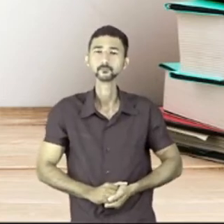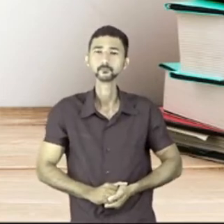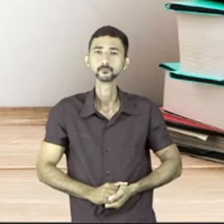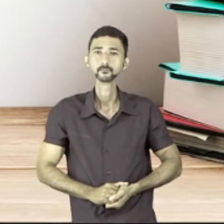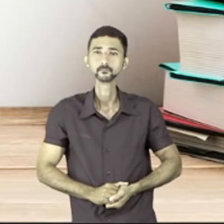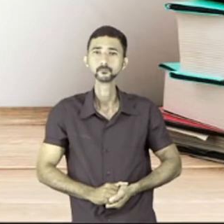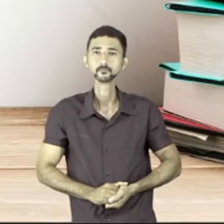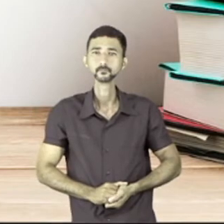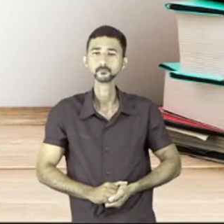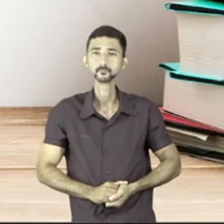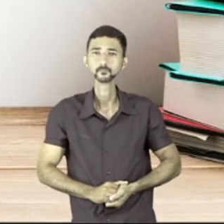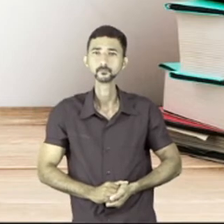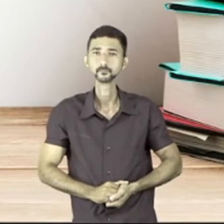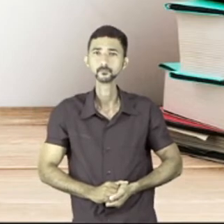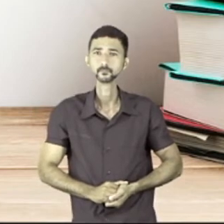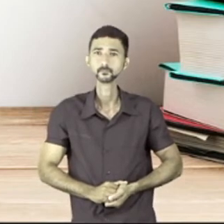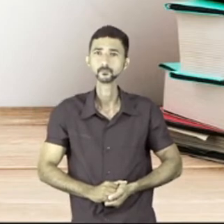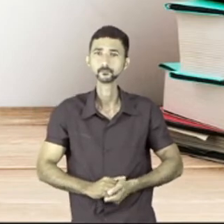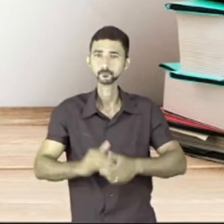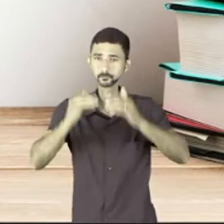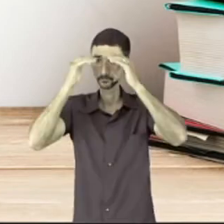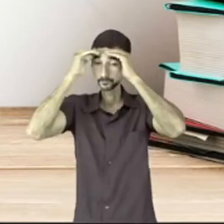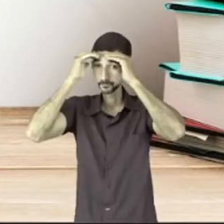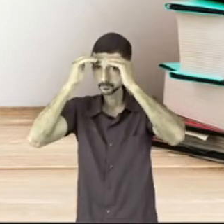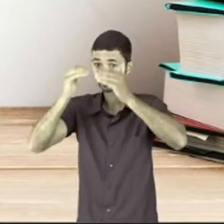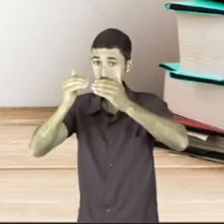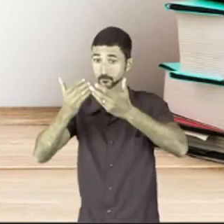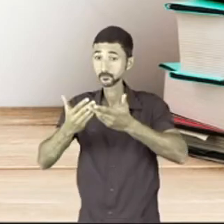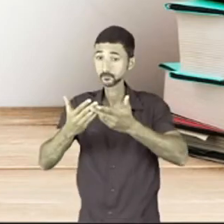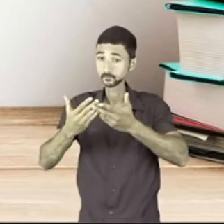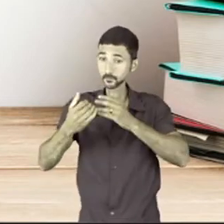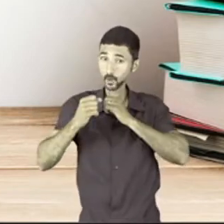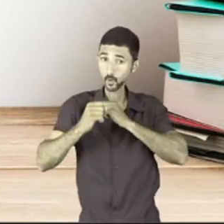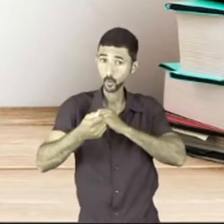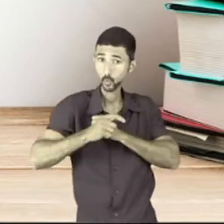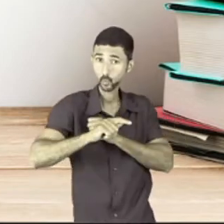Então há uma relação de respeito na luta.